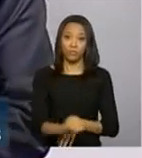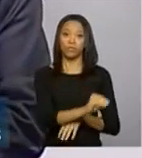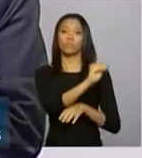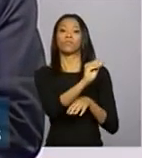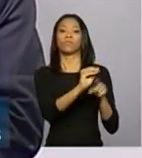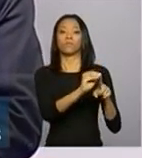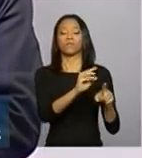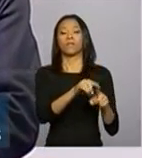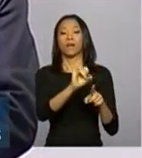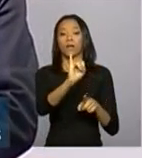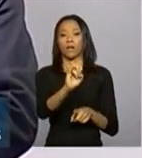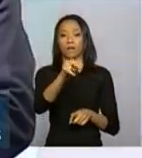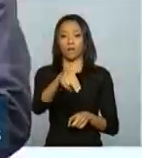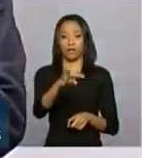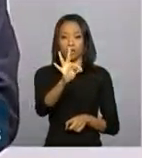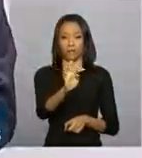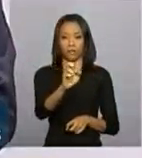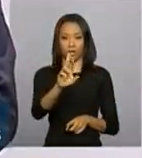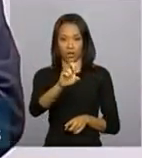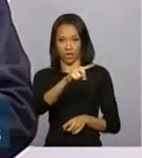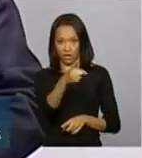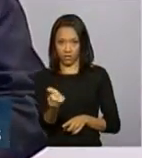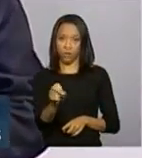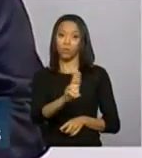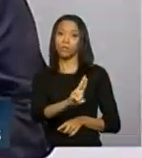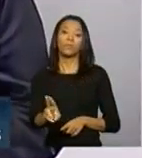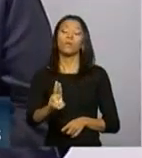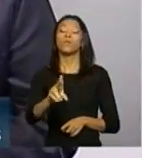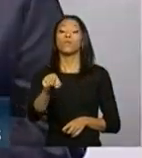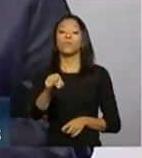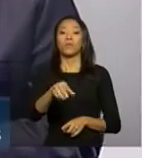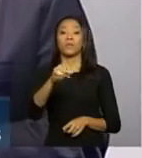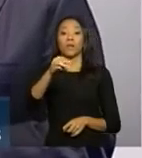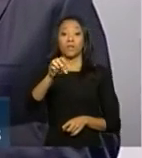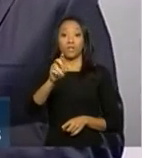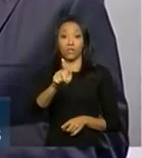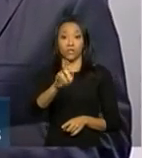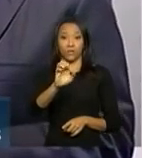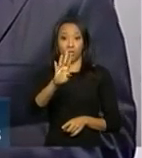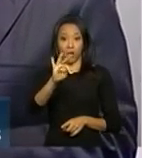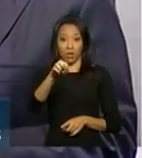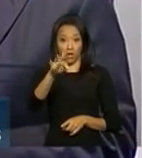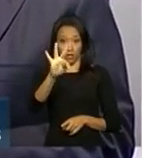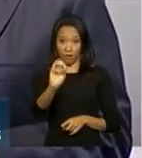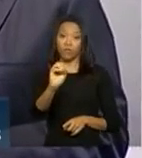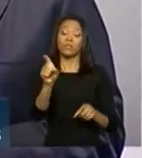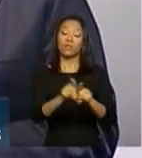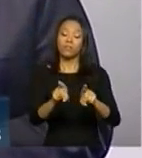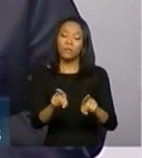Gilberto Magalhãesc. Agradecê-lo pela